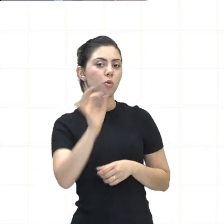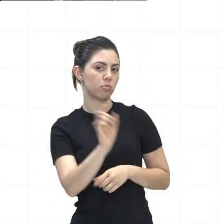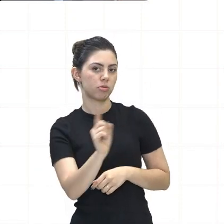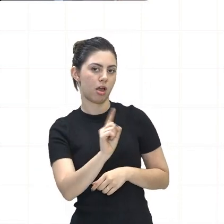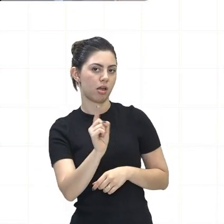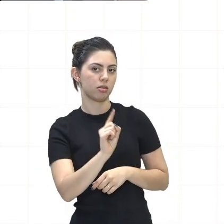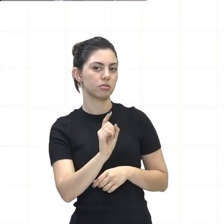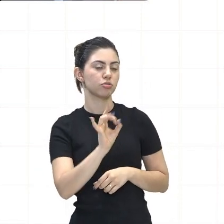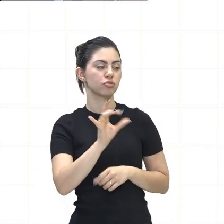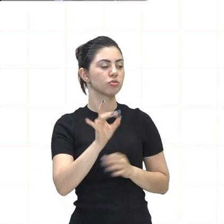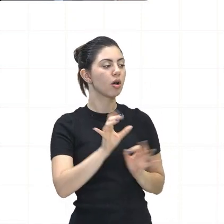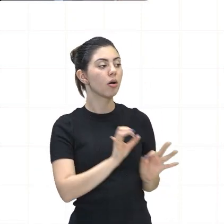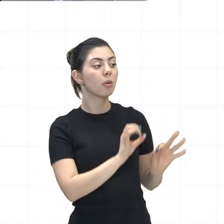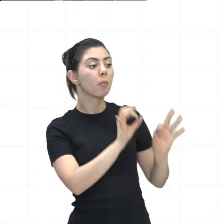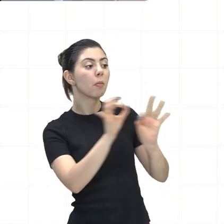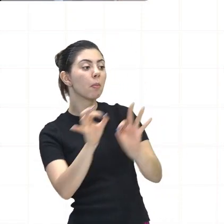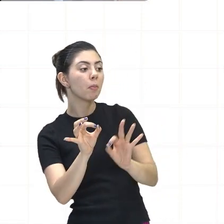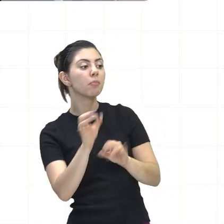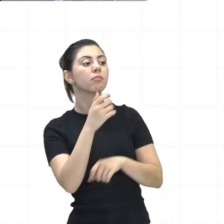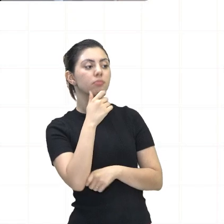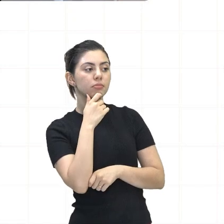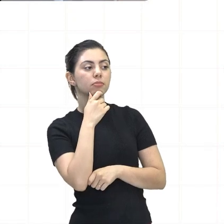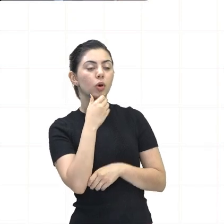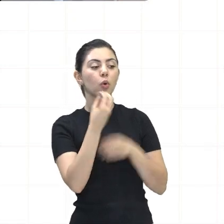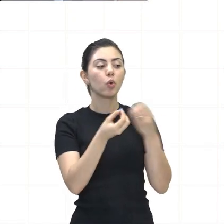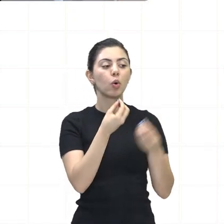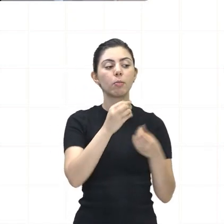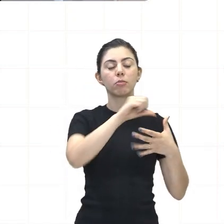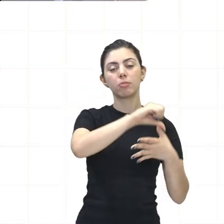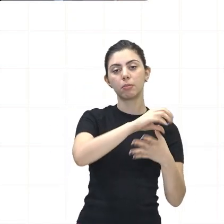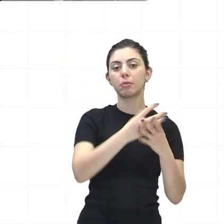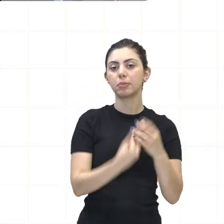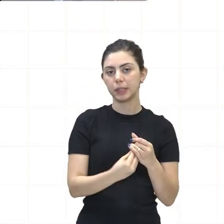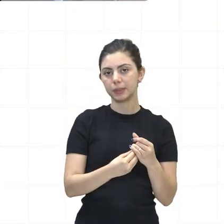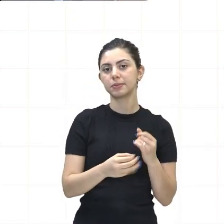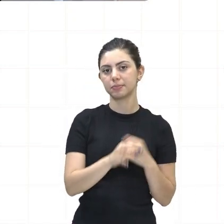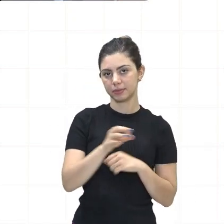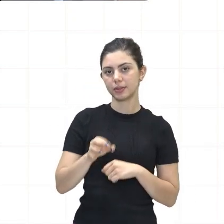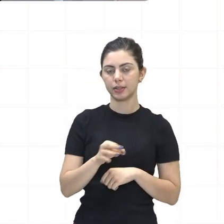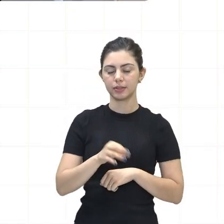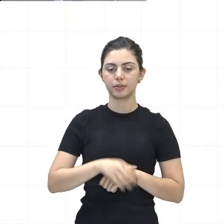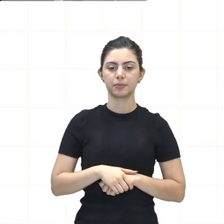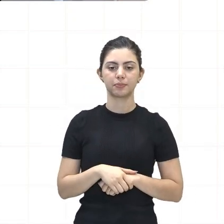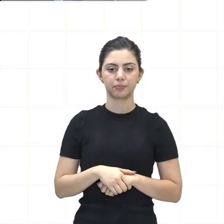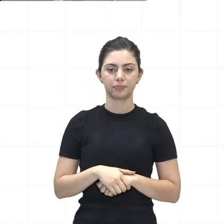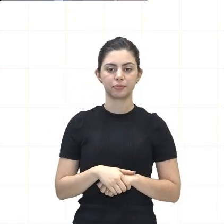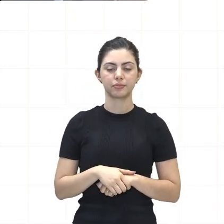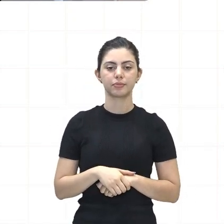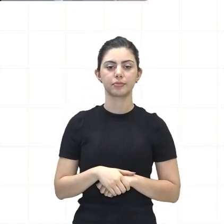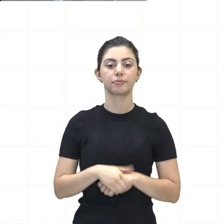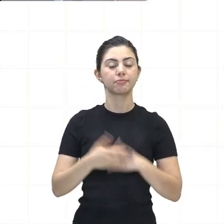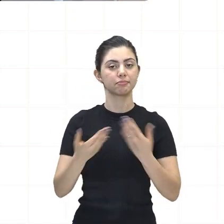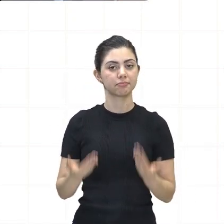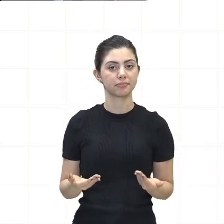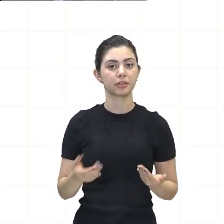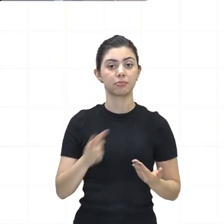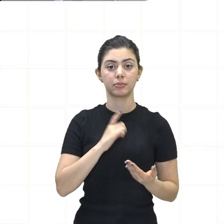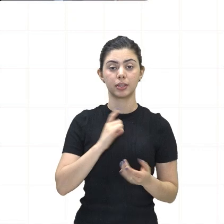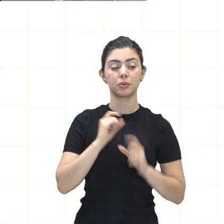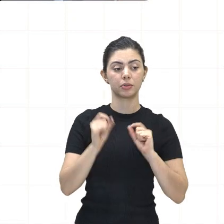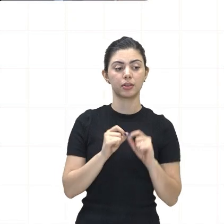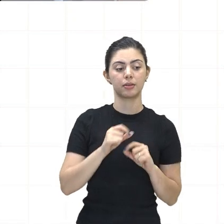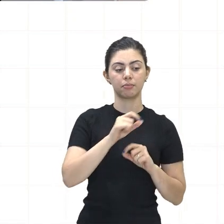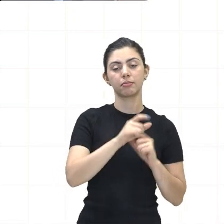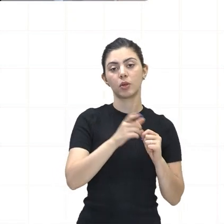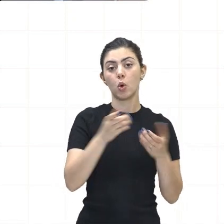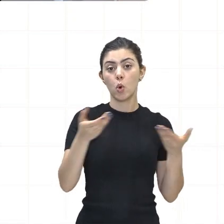acompanham o que está sendo feito, né? No Mercosul tem essa variação também nessas participações, né? Quem está valendo